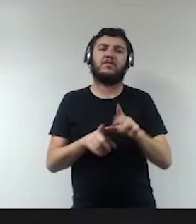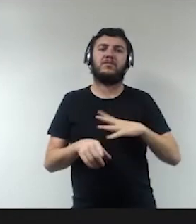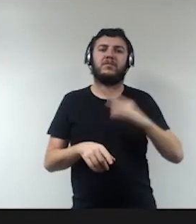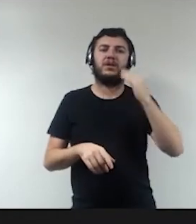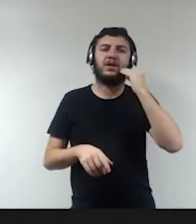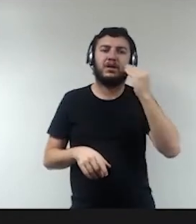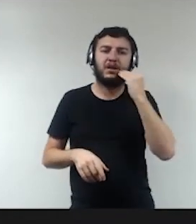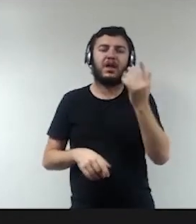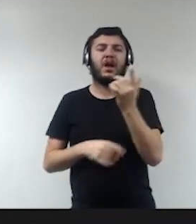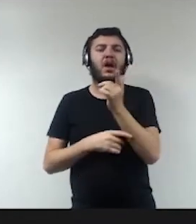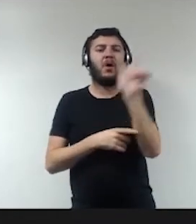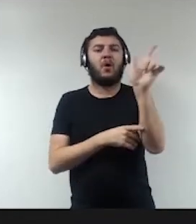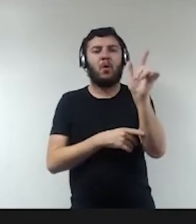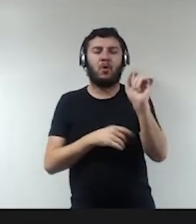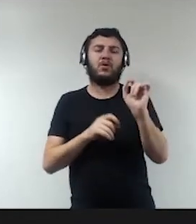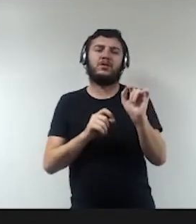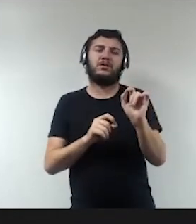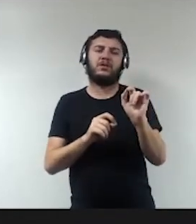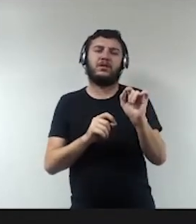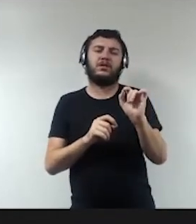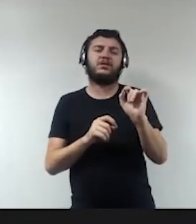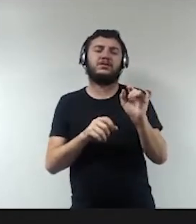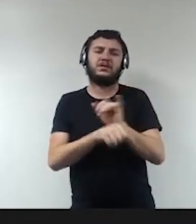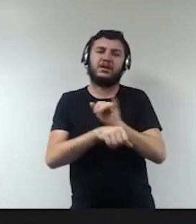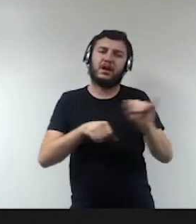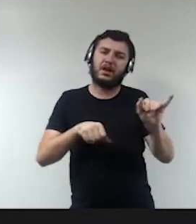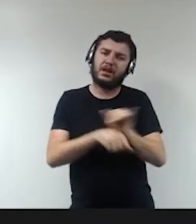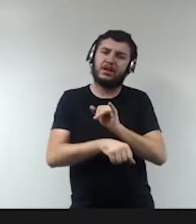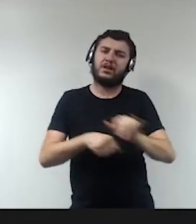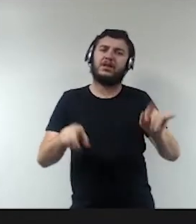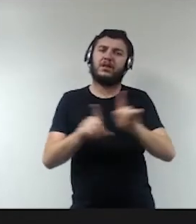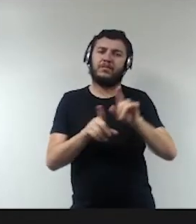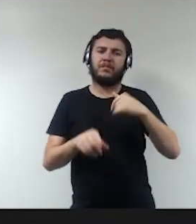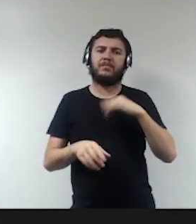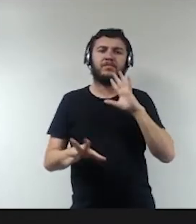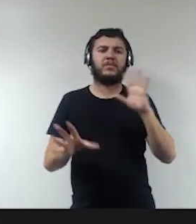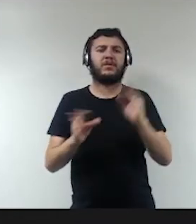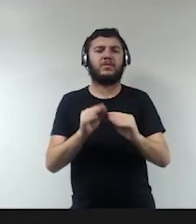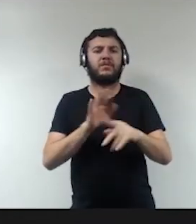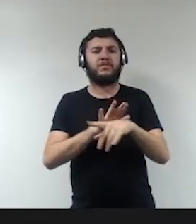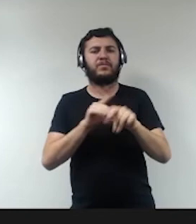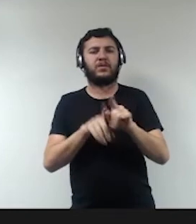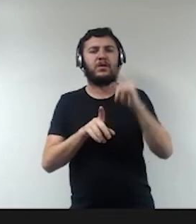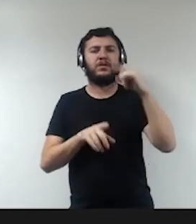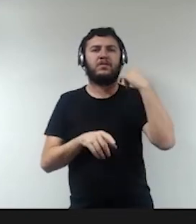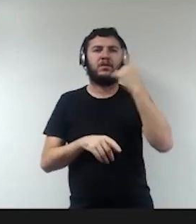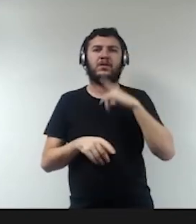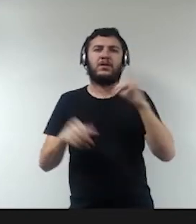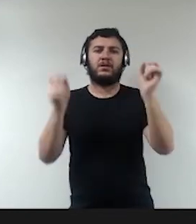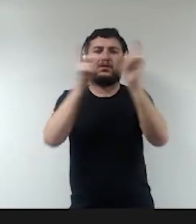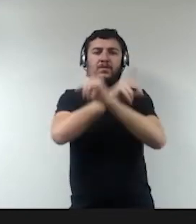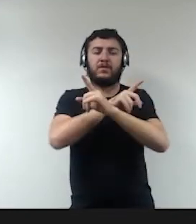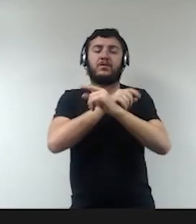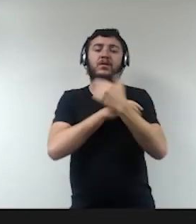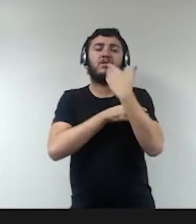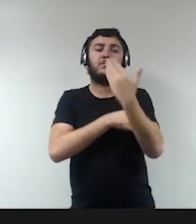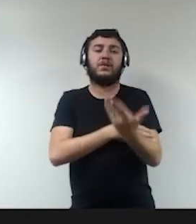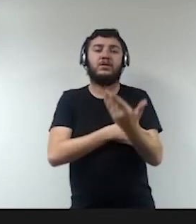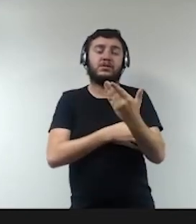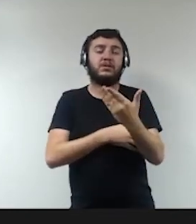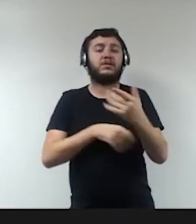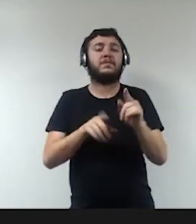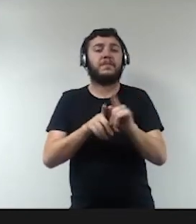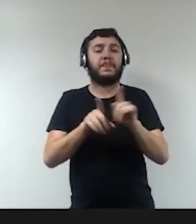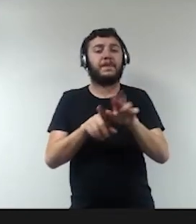às vezes eu sinto que até os advogados têm dificuldade no manuseio desses pedidos de recuperação.